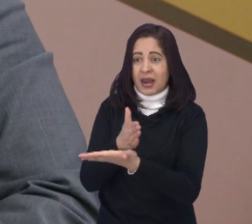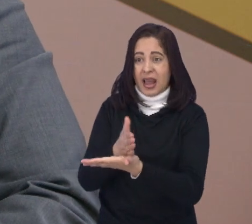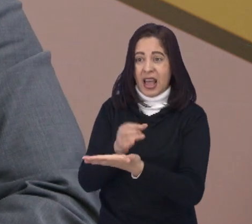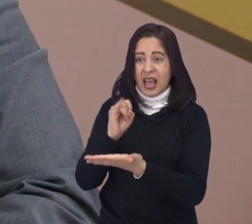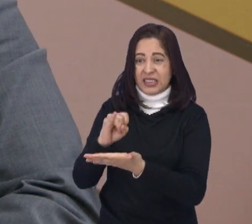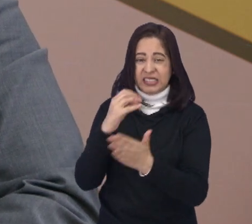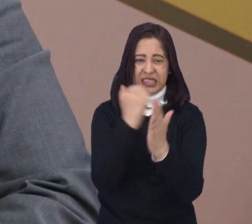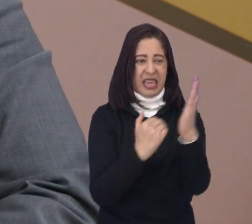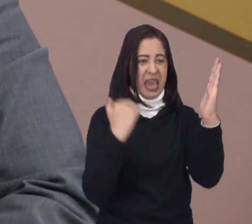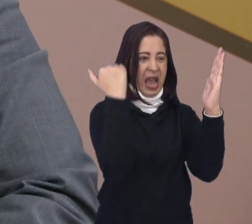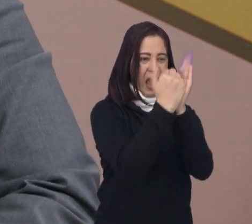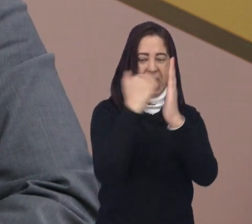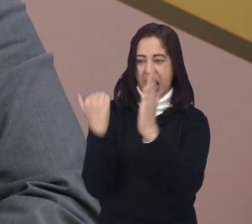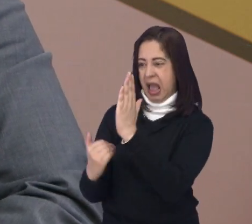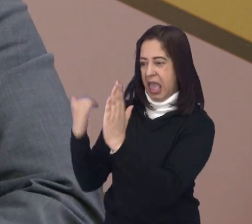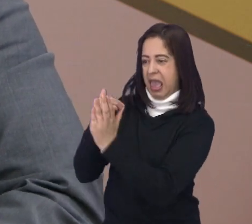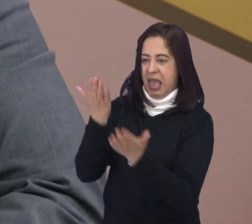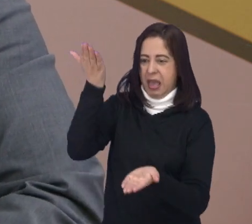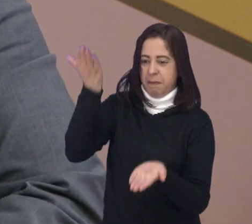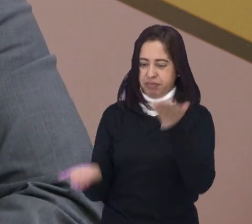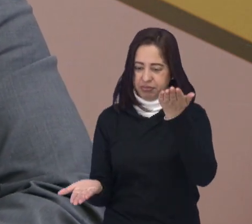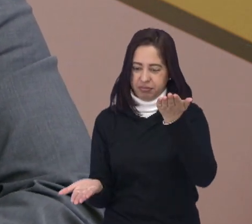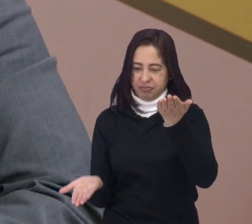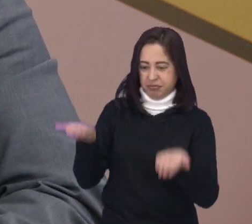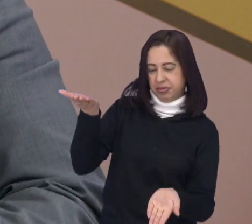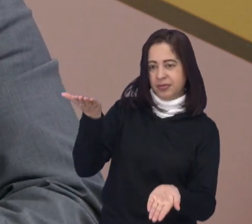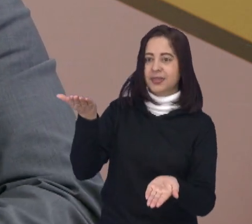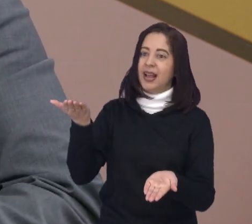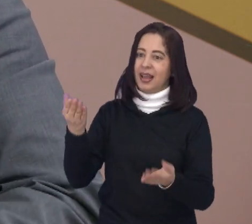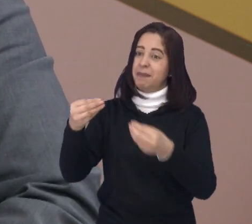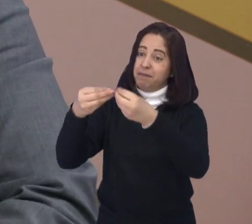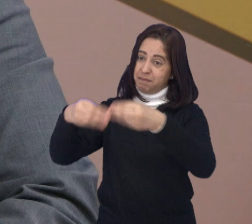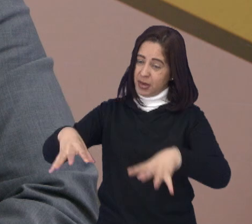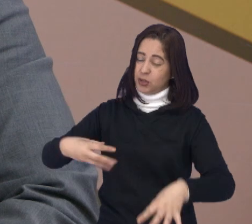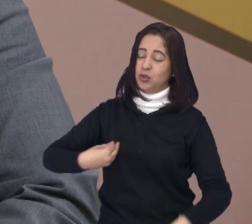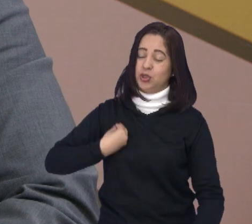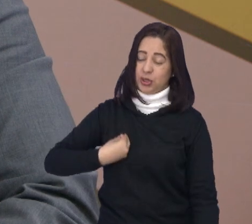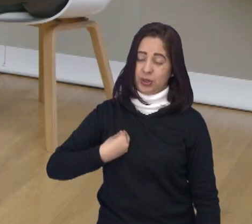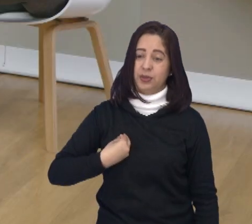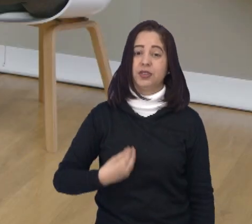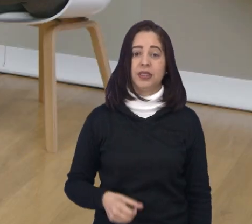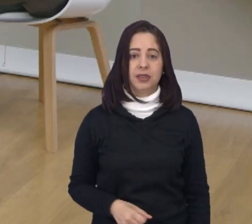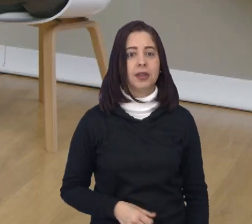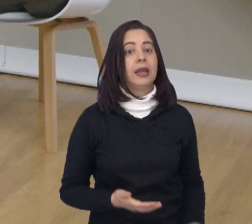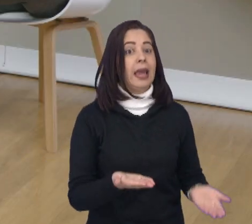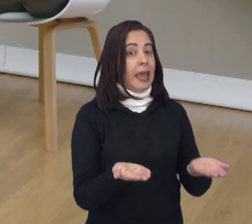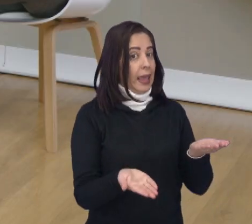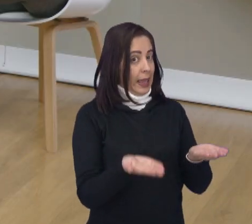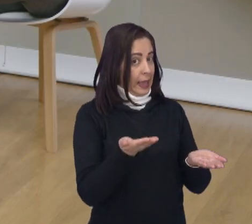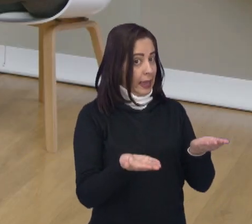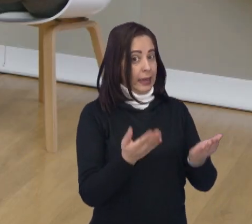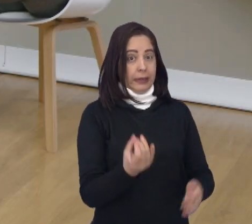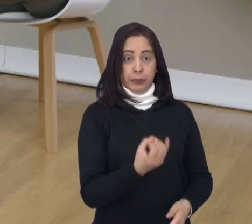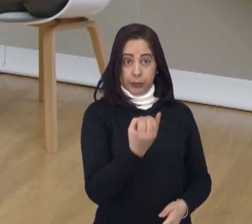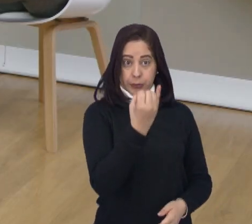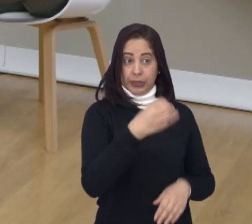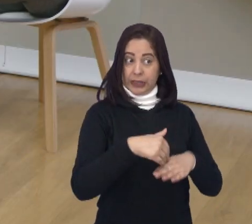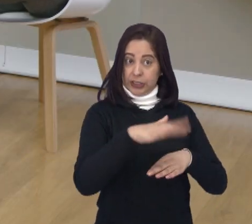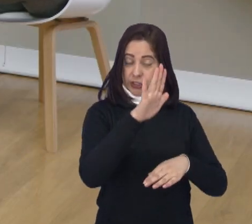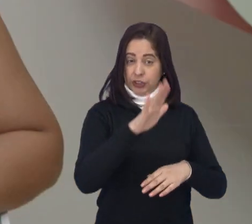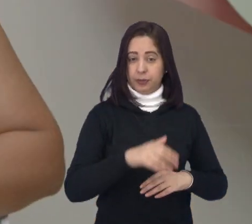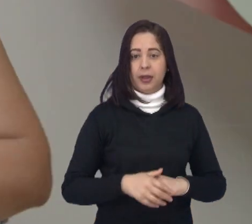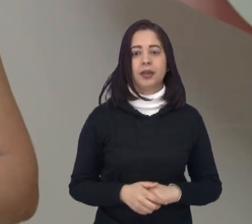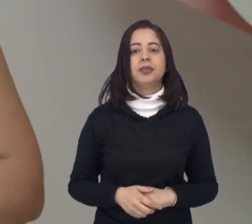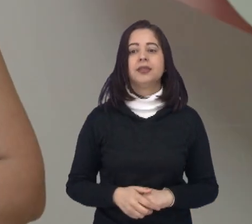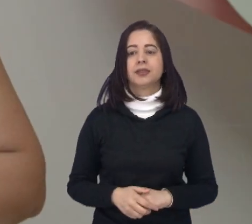isso tende a desequilibrar o nosso dia a dia, né? A nossa questão emocional. O equilíbrio é tudo, em todas as áreas.